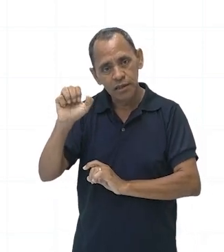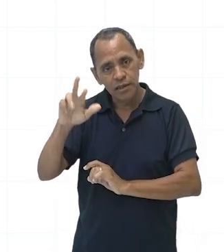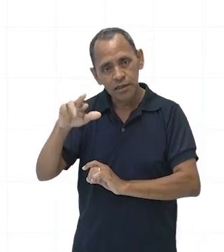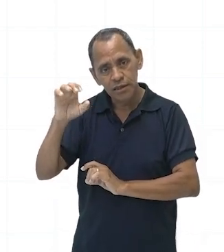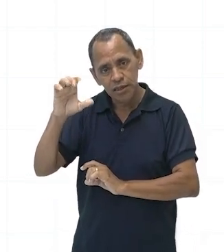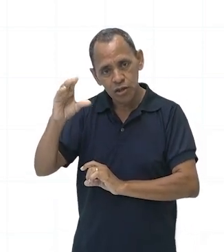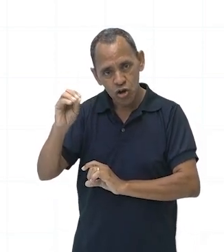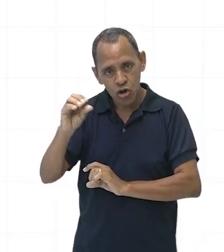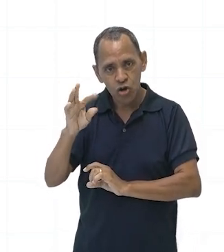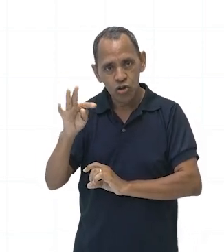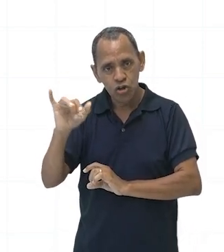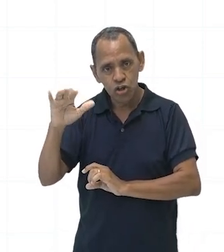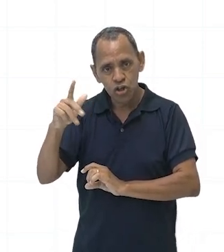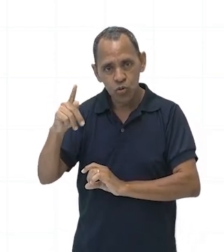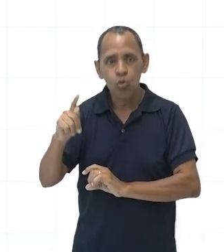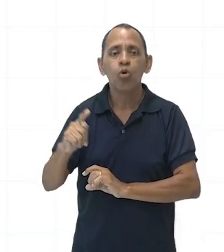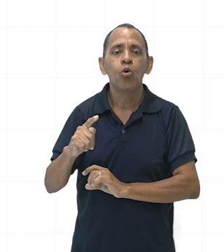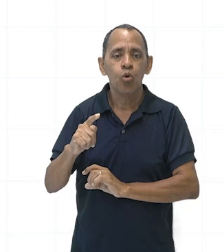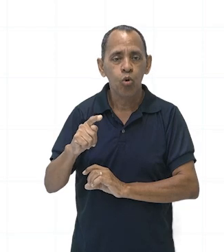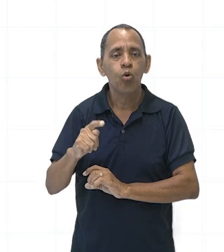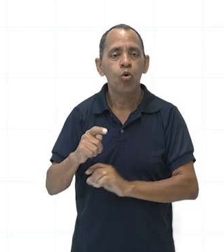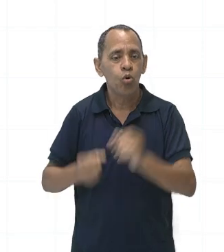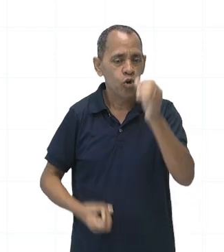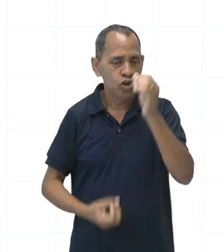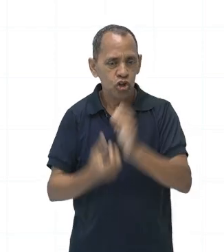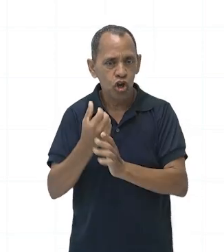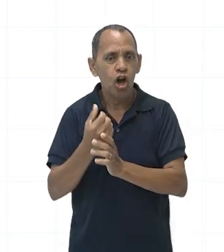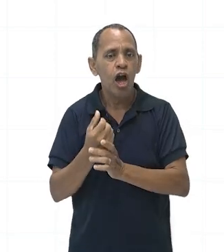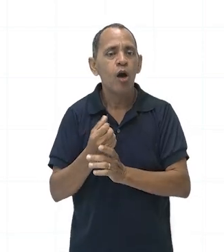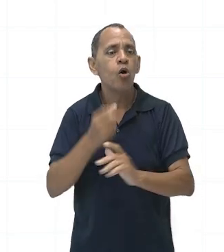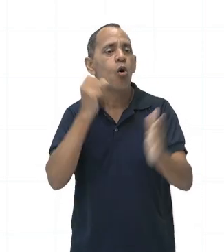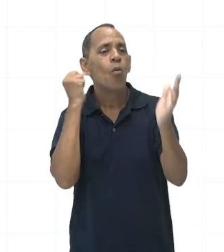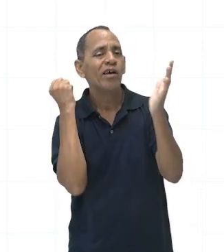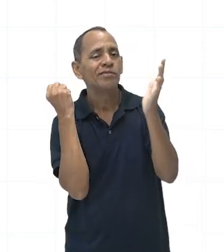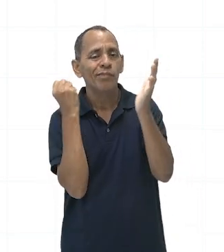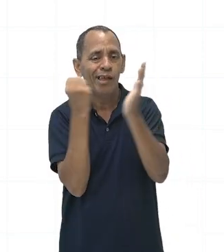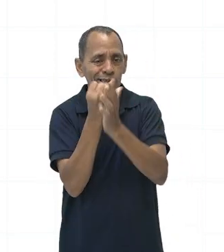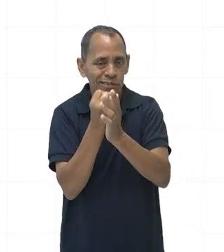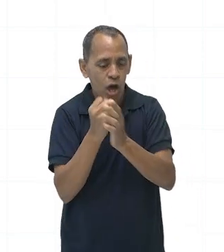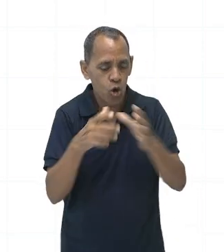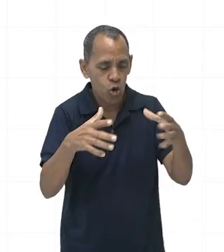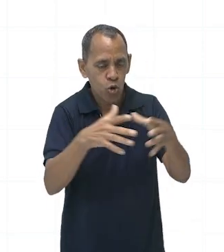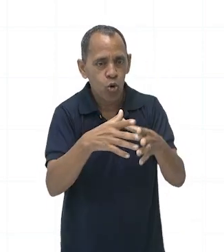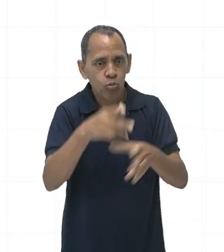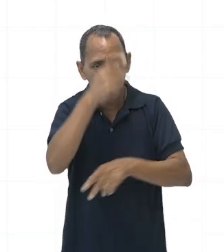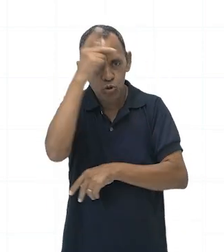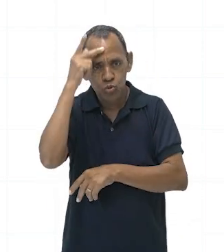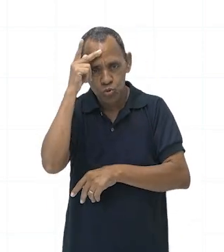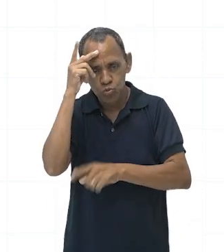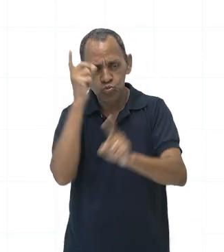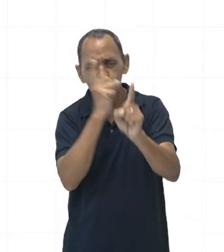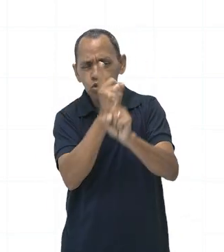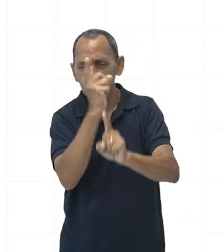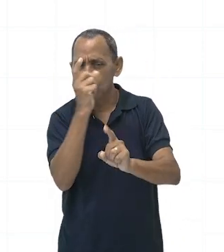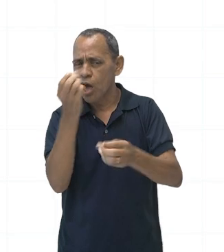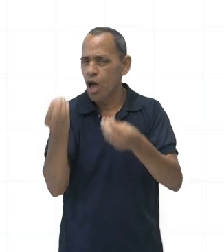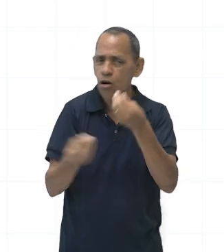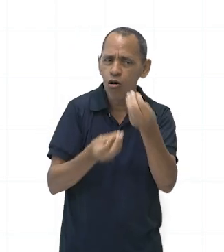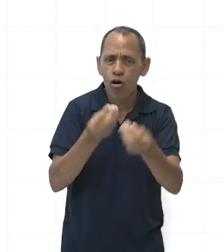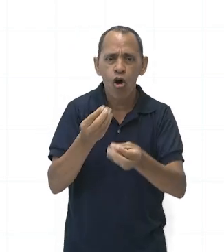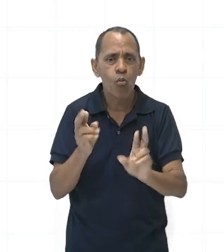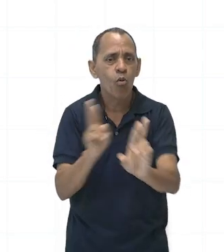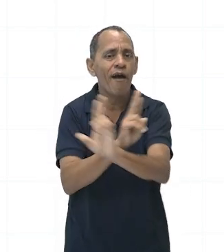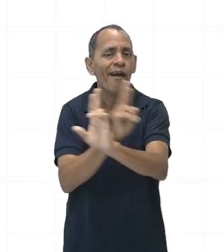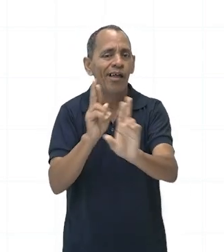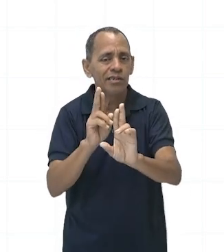gente cria para rotular um grupo de pessoas, tá? Para identificar uma pessoa em